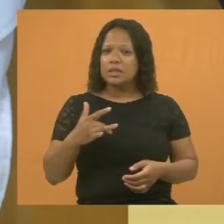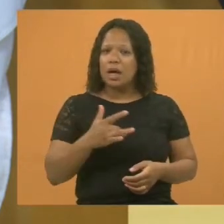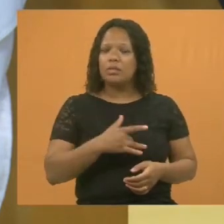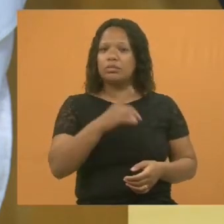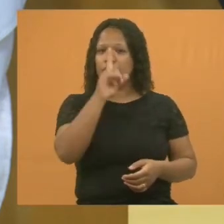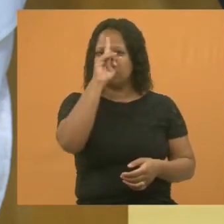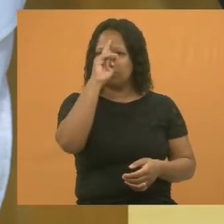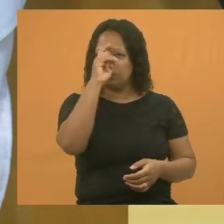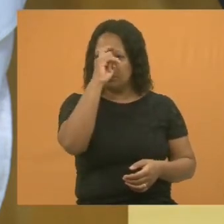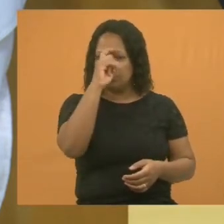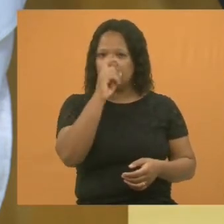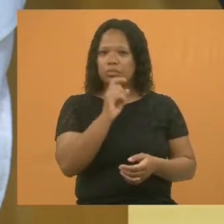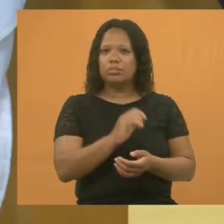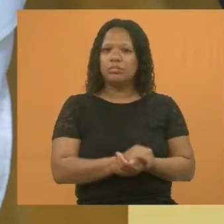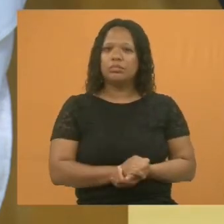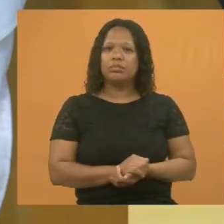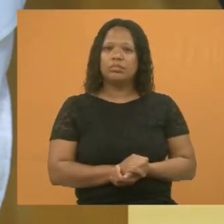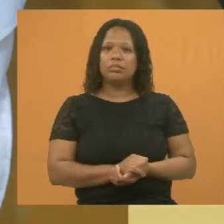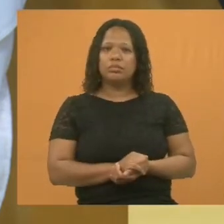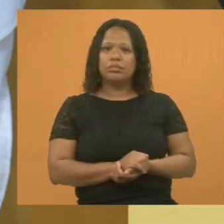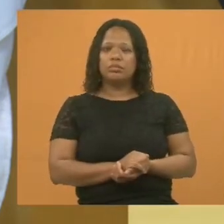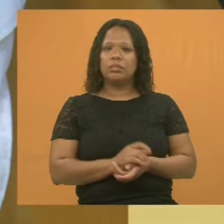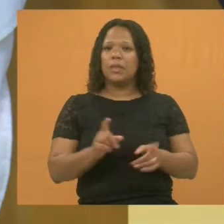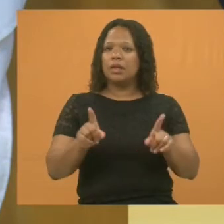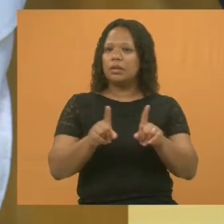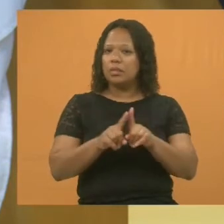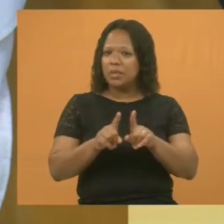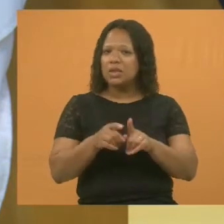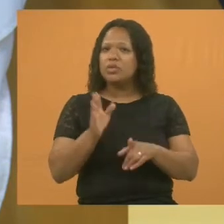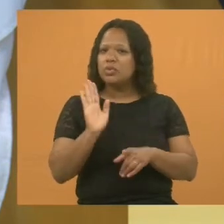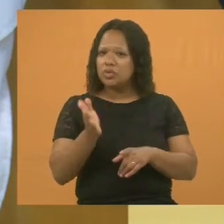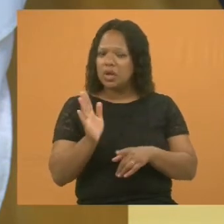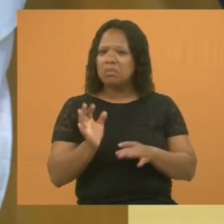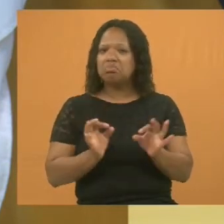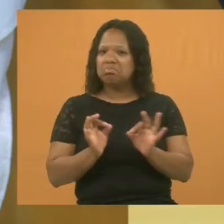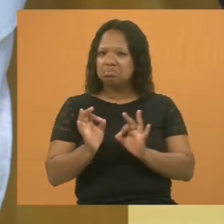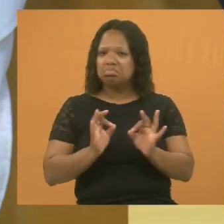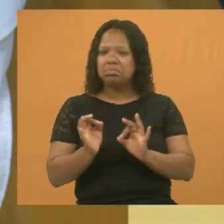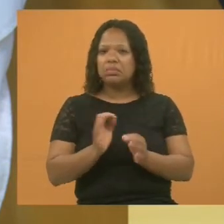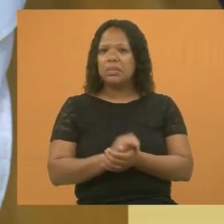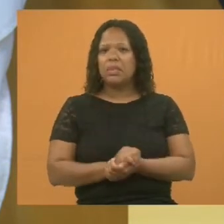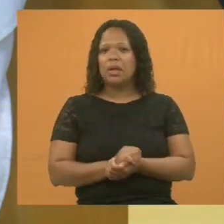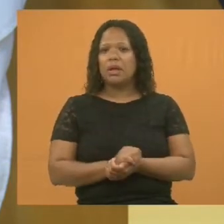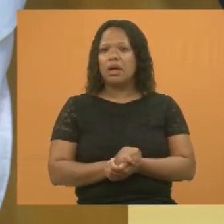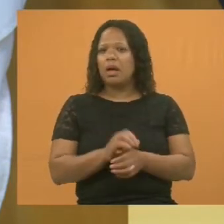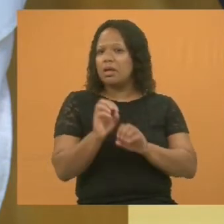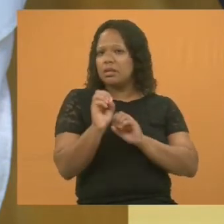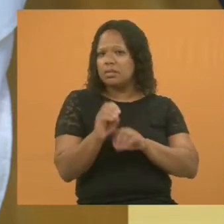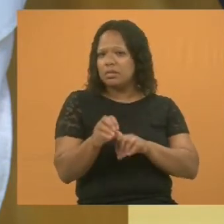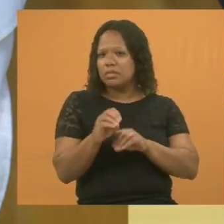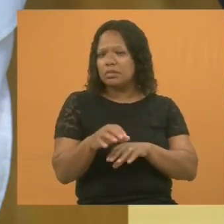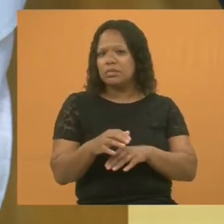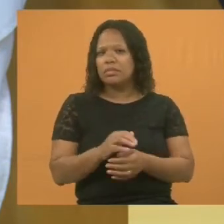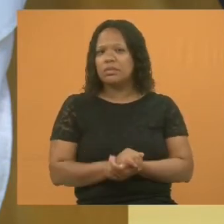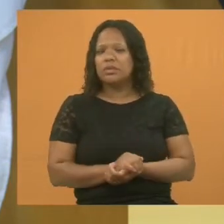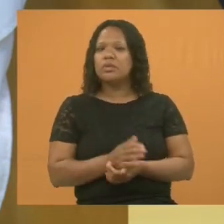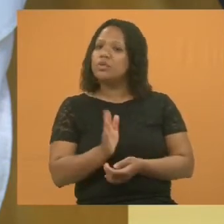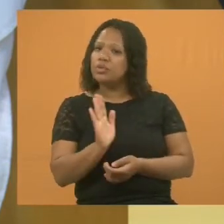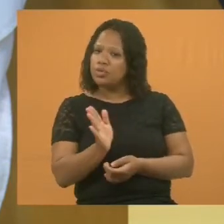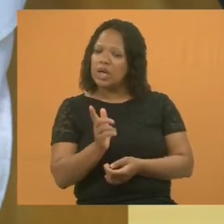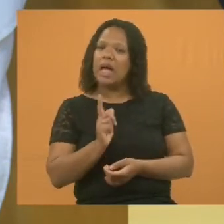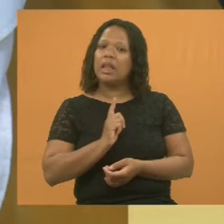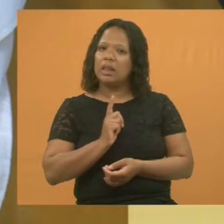um ótimo plano existente e que está em funcionamento. Quanto ao plano de educação, apesar de